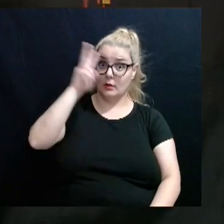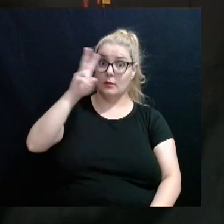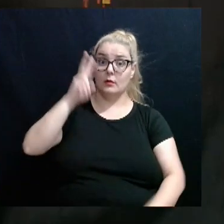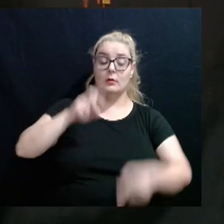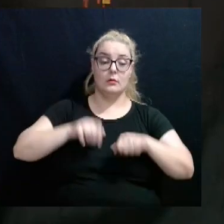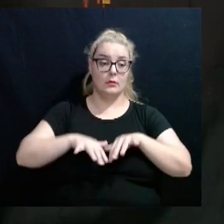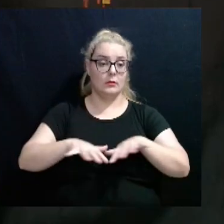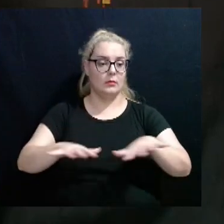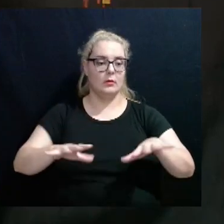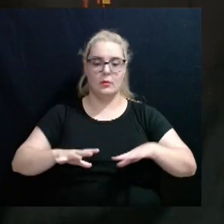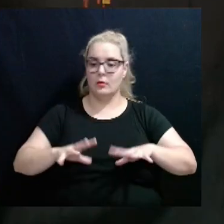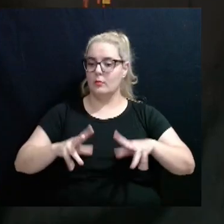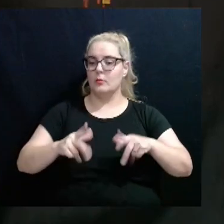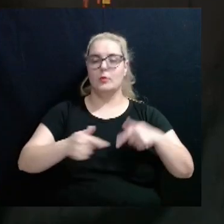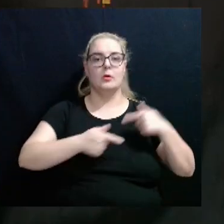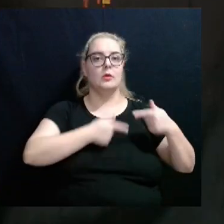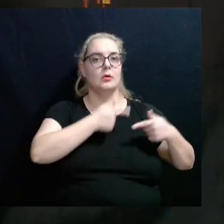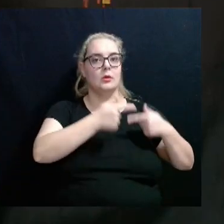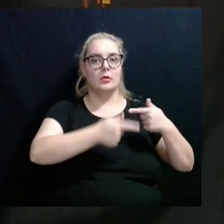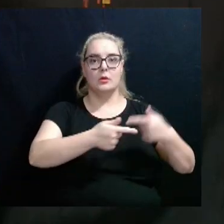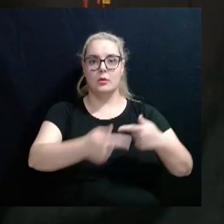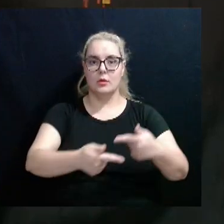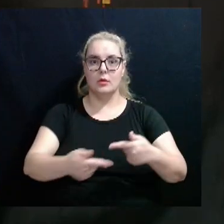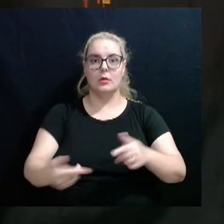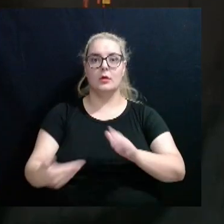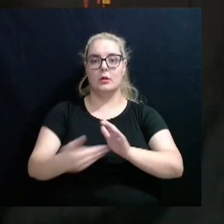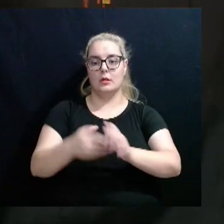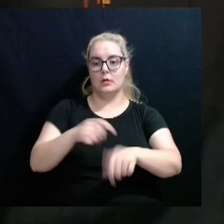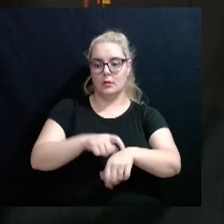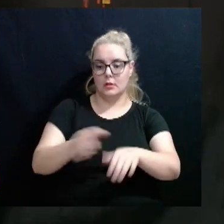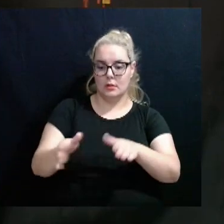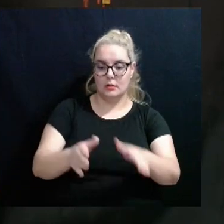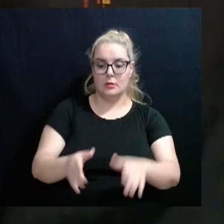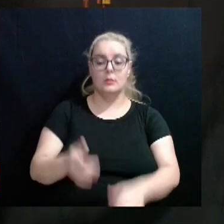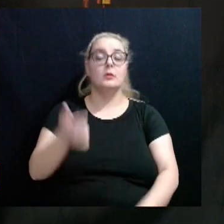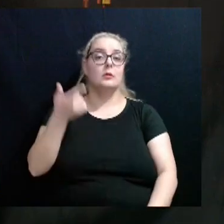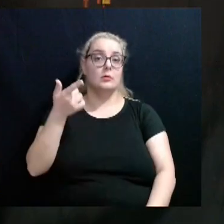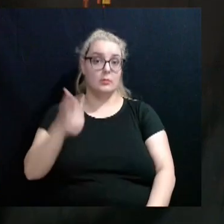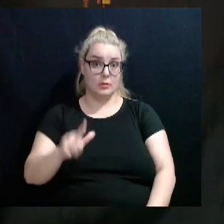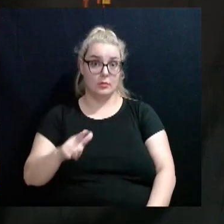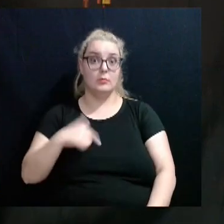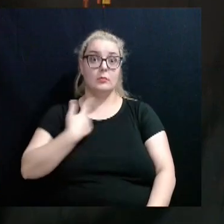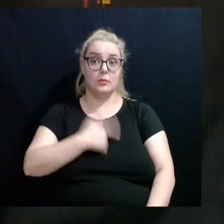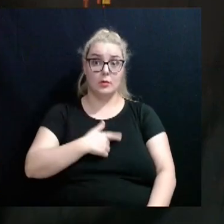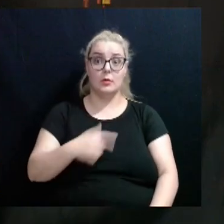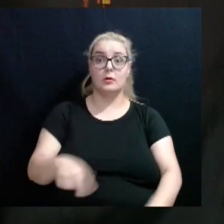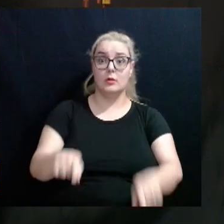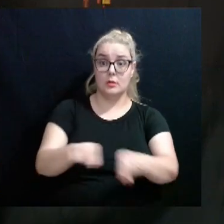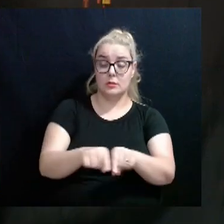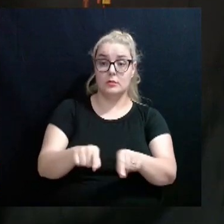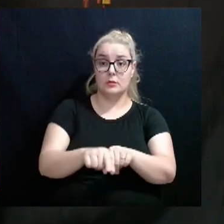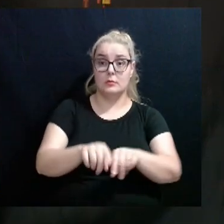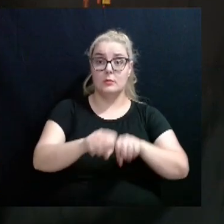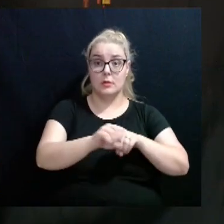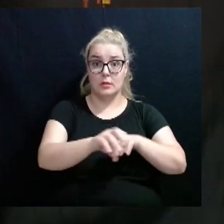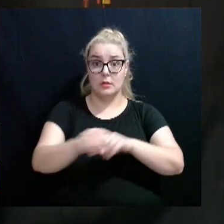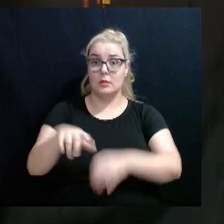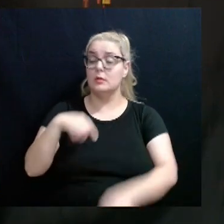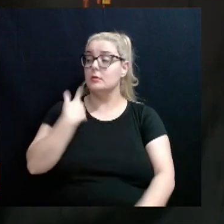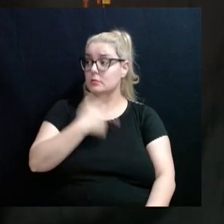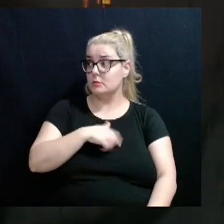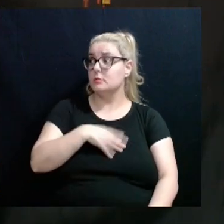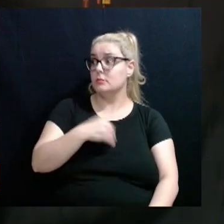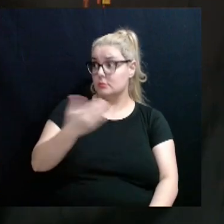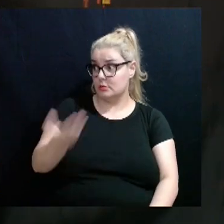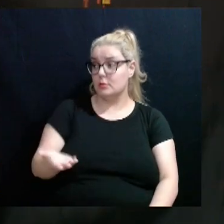as gerações até aqui, e isso vai continuar, porque nós estamos também ensinando os nossos filhos, né, sobre